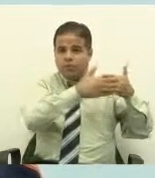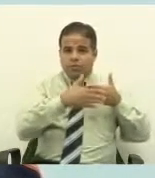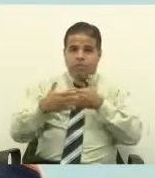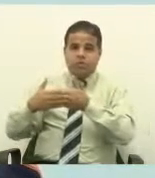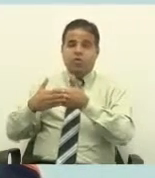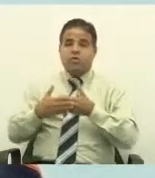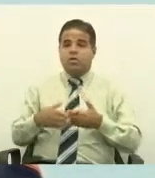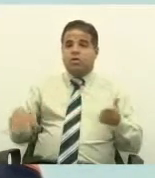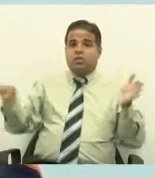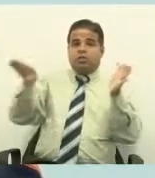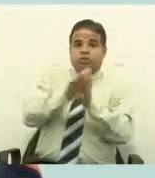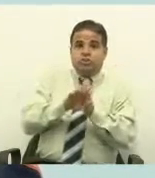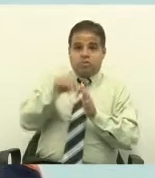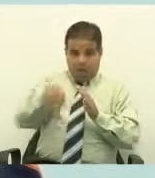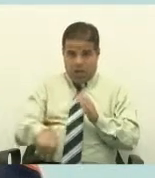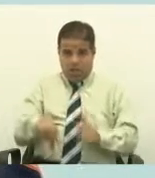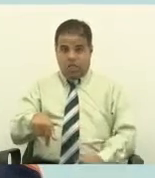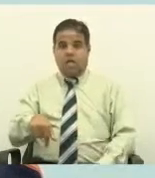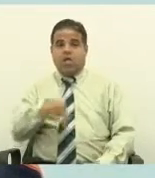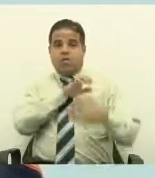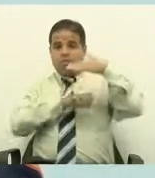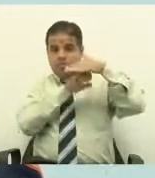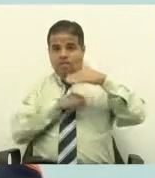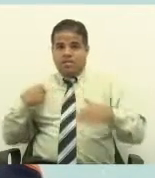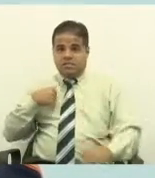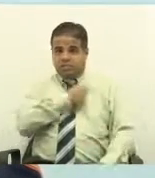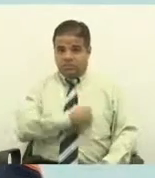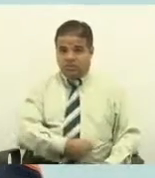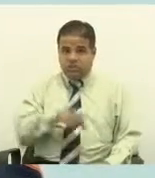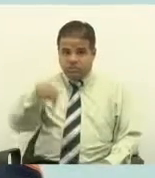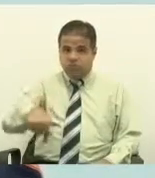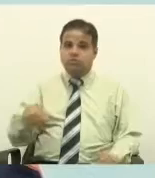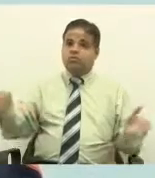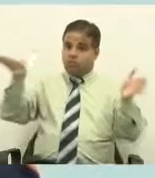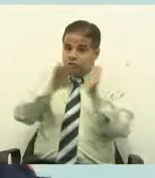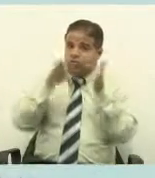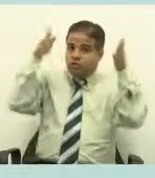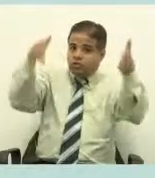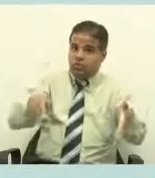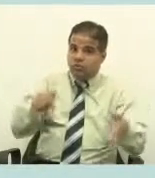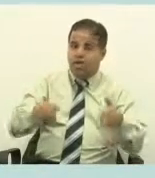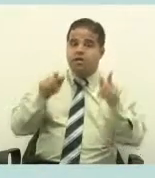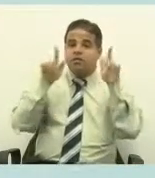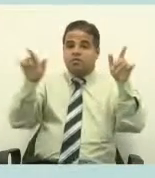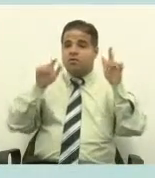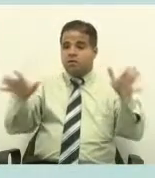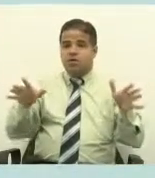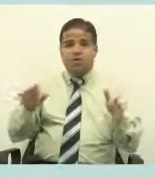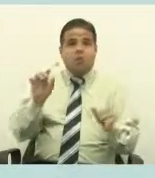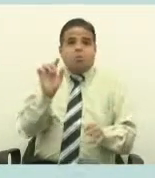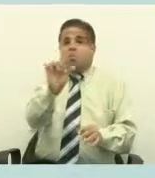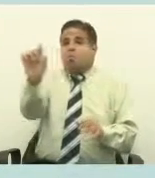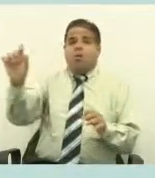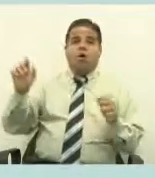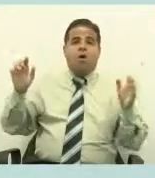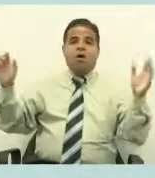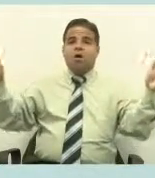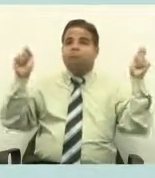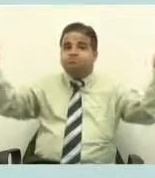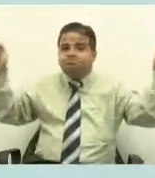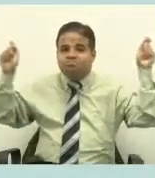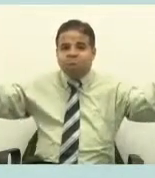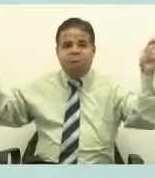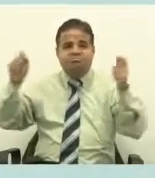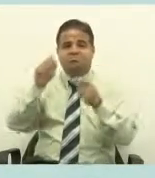uma empresa chinesa aqui no, na nossa cidade, que tampouco chegaram a se manifestar